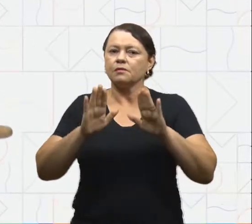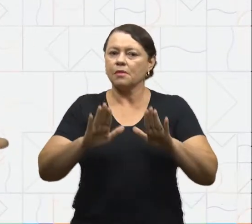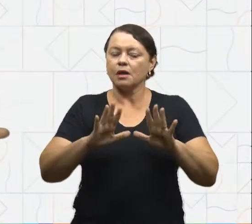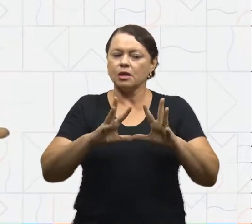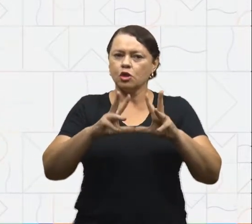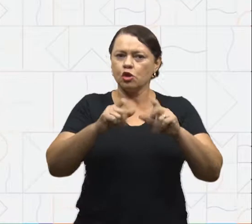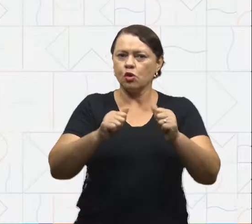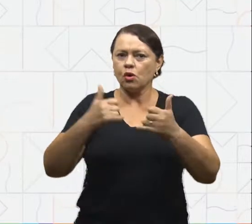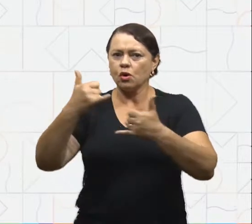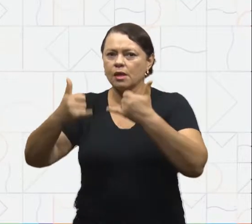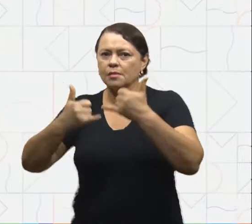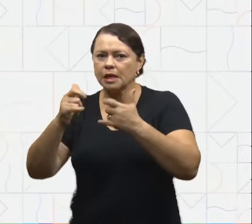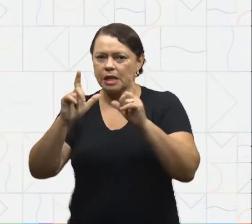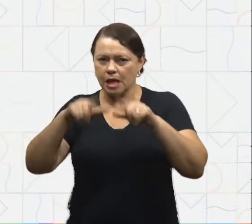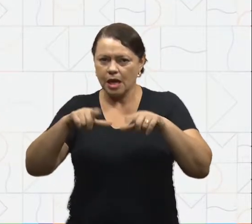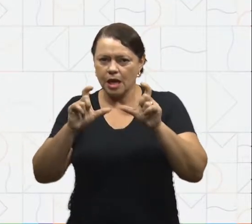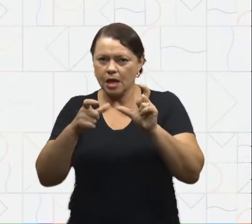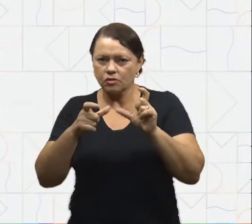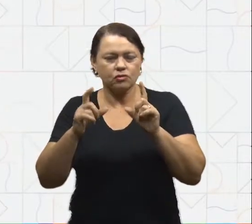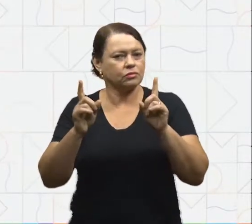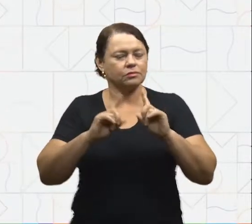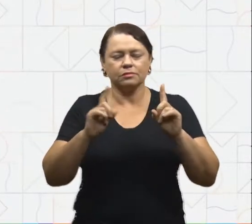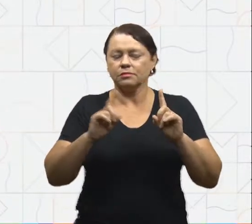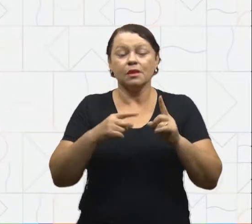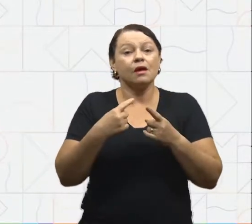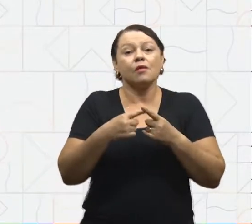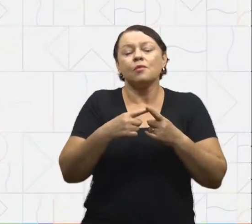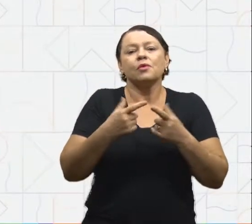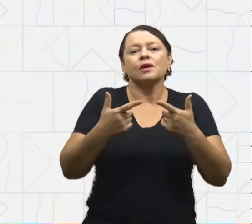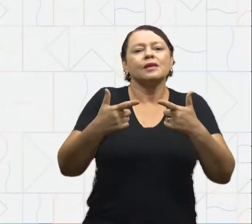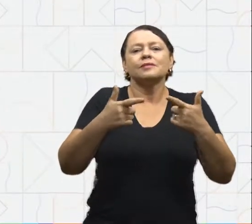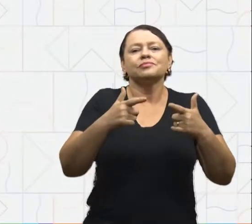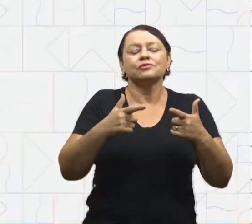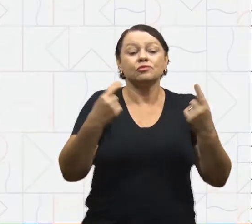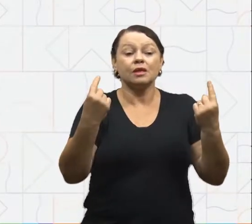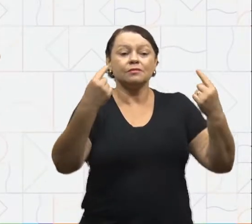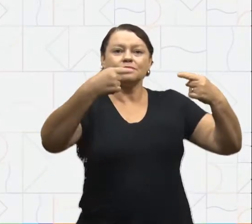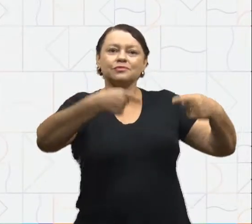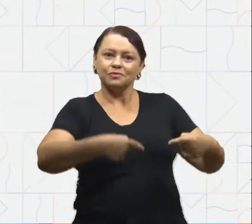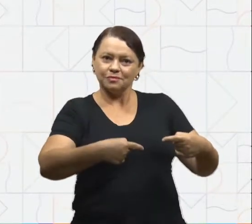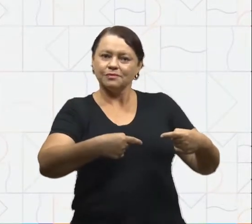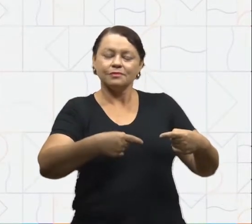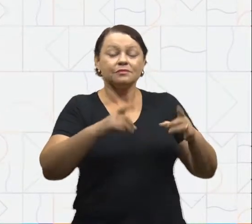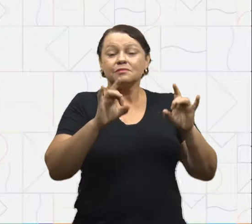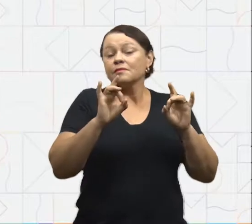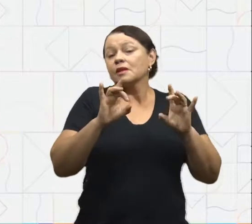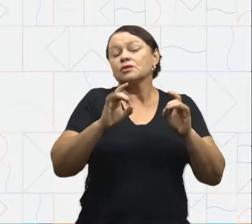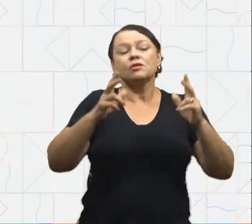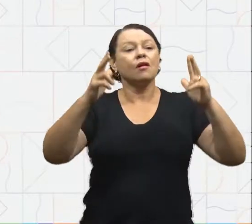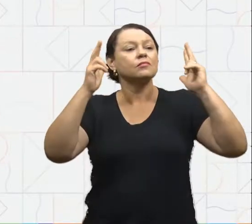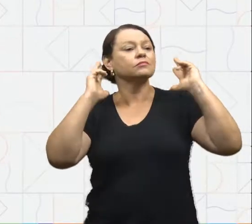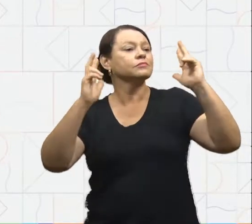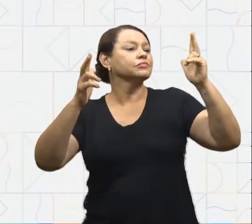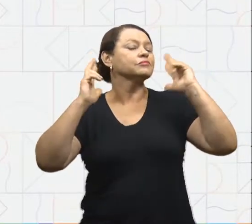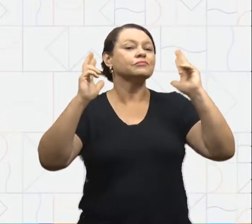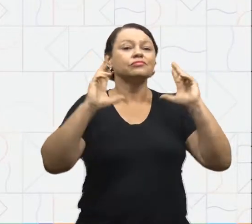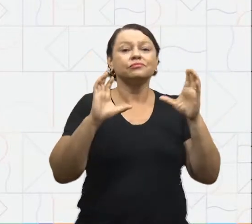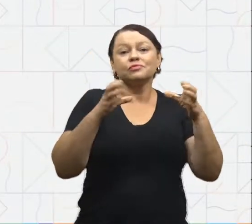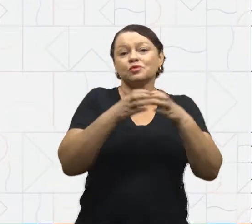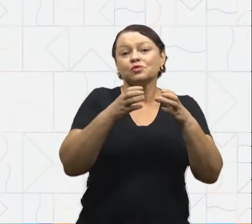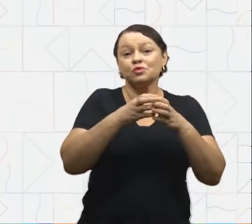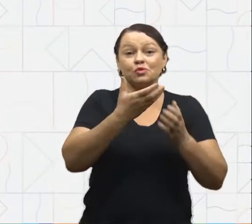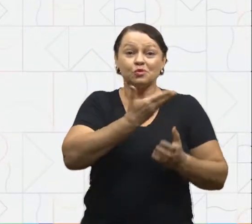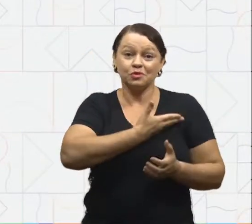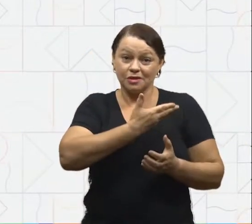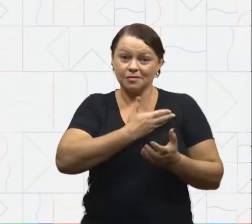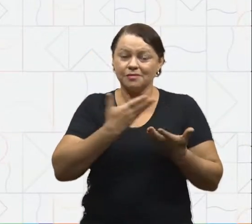quando brincamos de carrinho, de boneca e de blocos de montar, não estamos competindo, estamos apenas nos divertindo com nossos amigos. Vou lhe